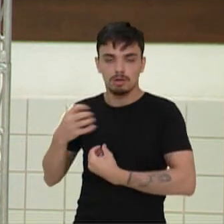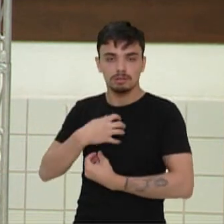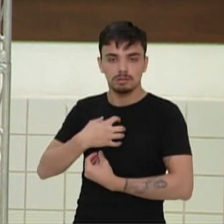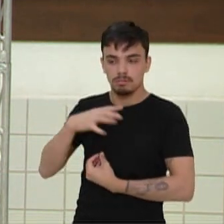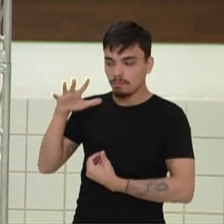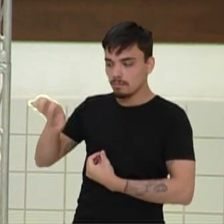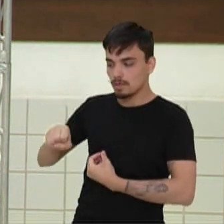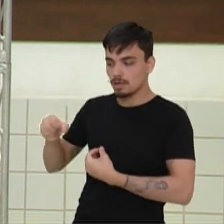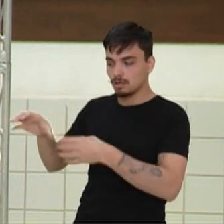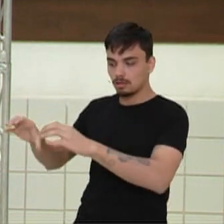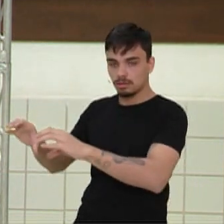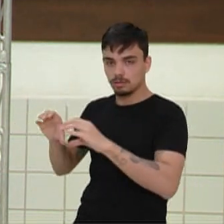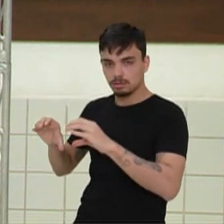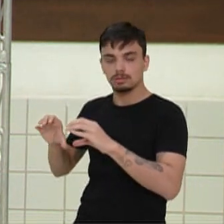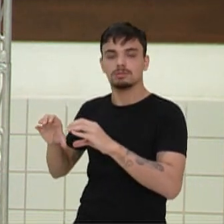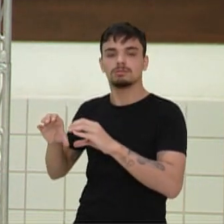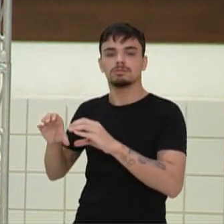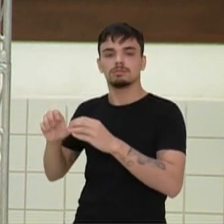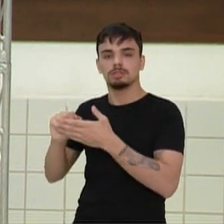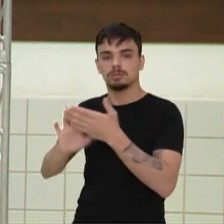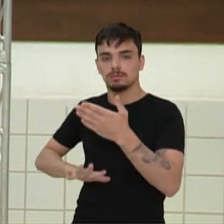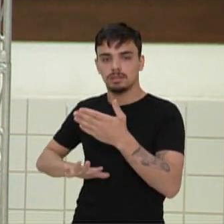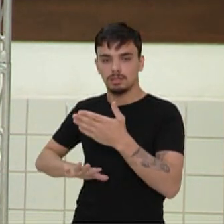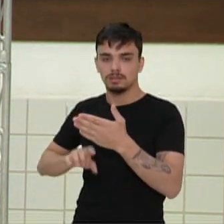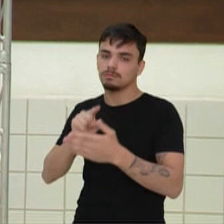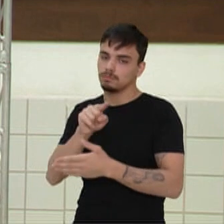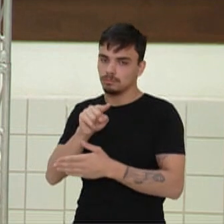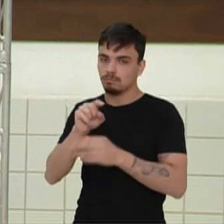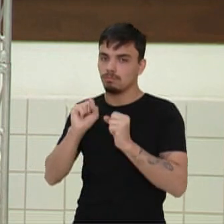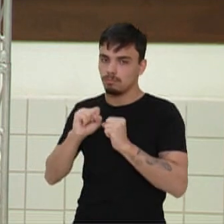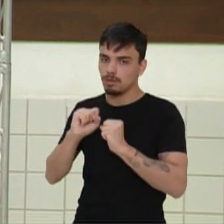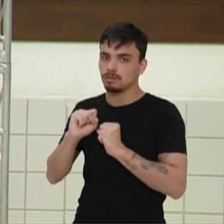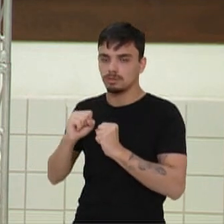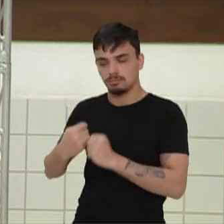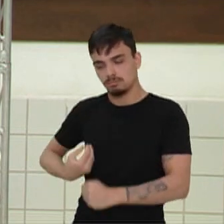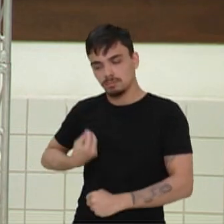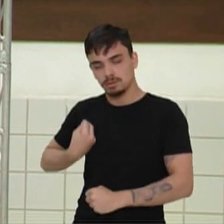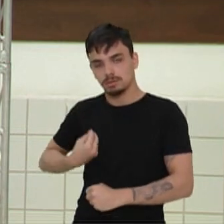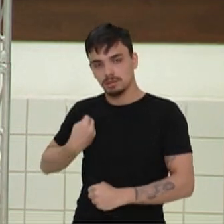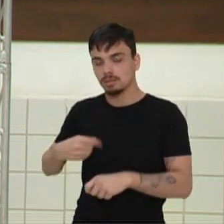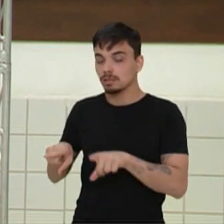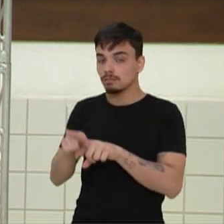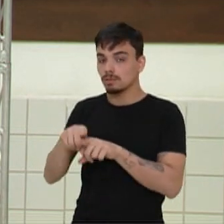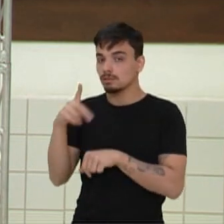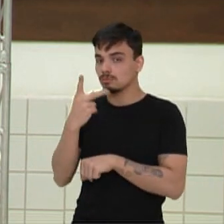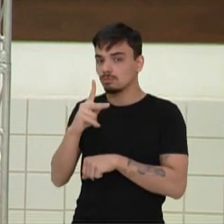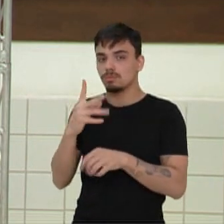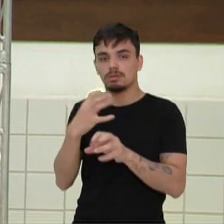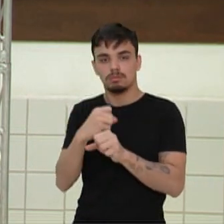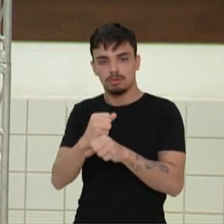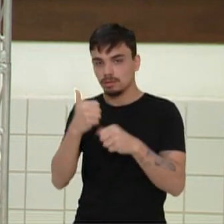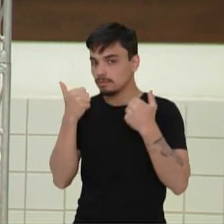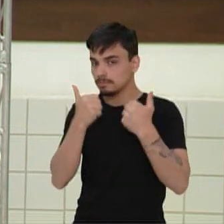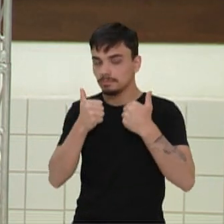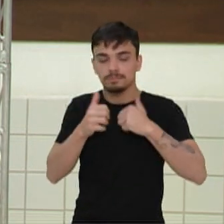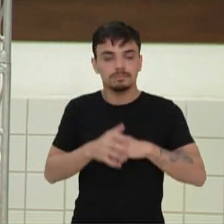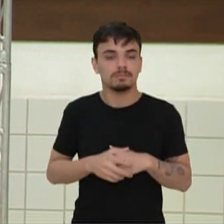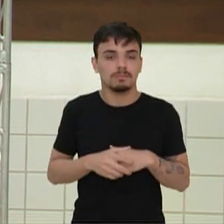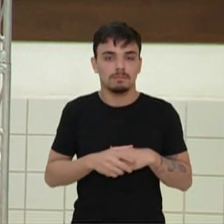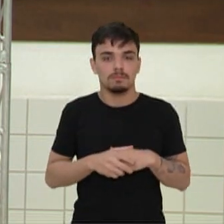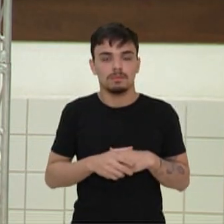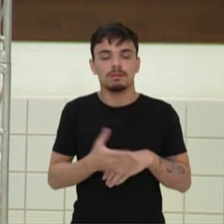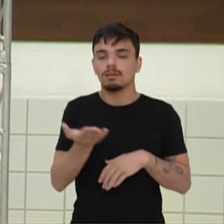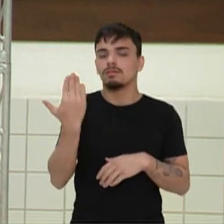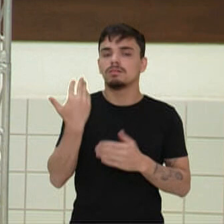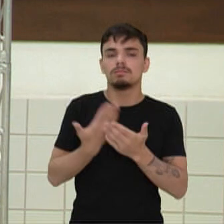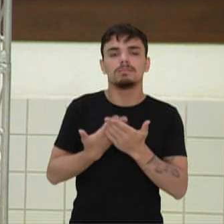essas atividades. Essas atividades, para você que busca na escola, conta a sua presença e também conta a sua nota. Beleza? Bom, na aula